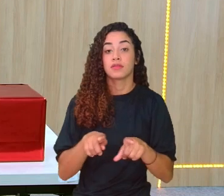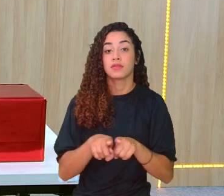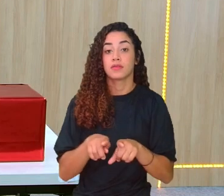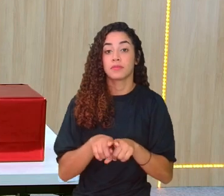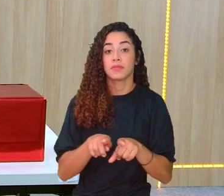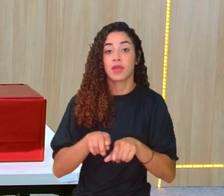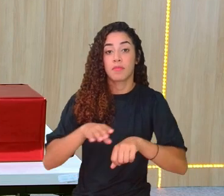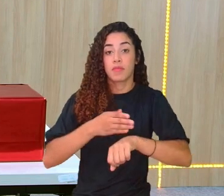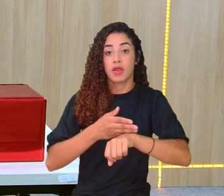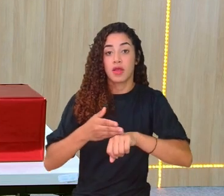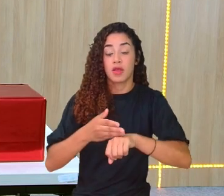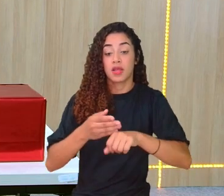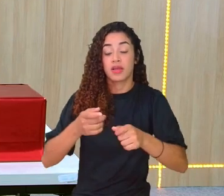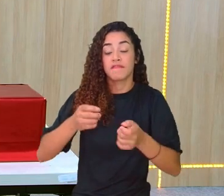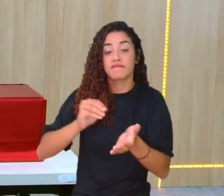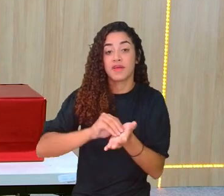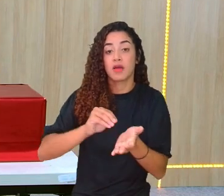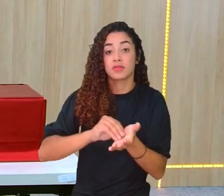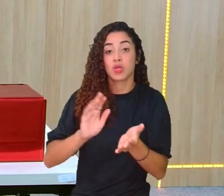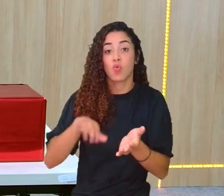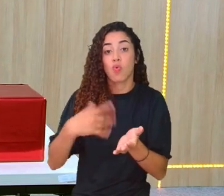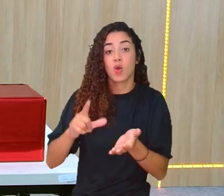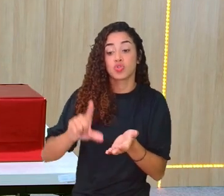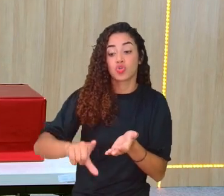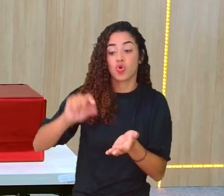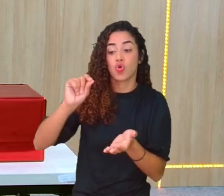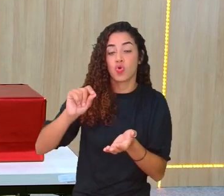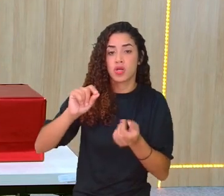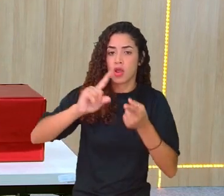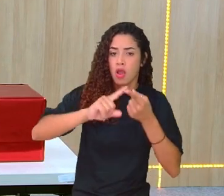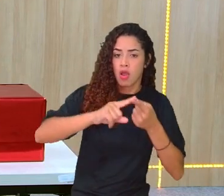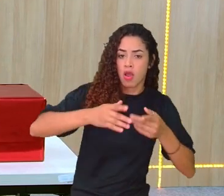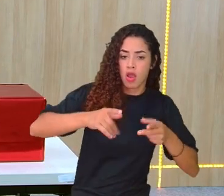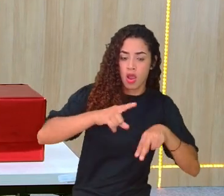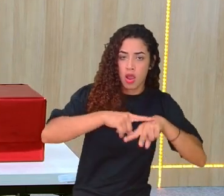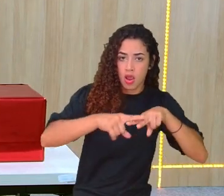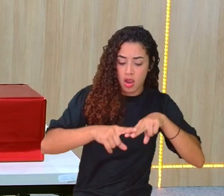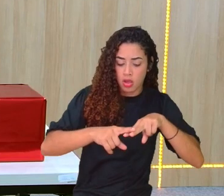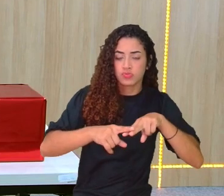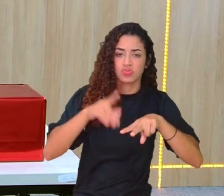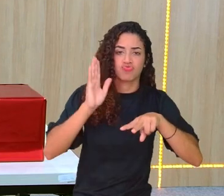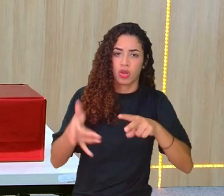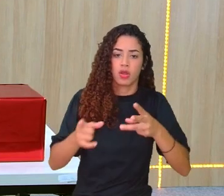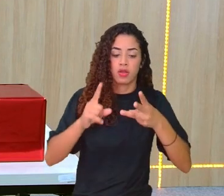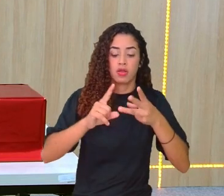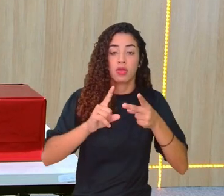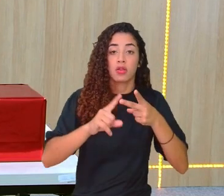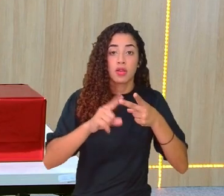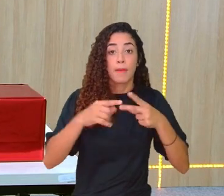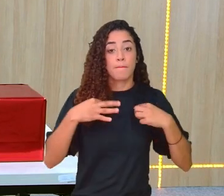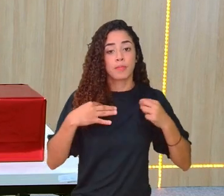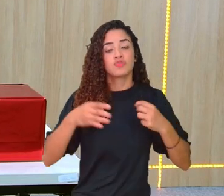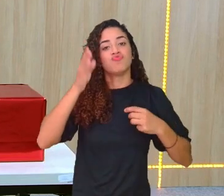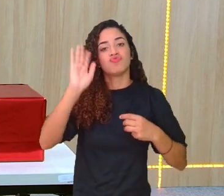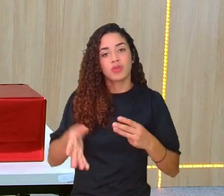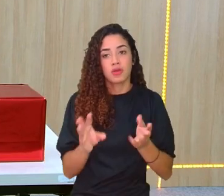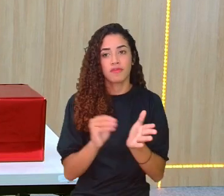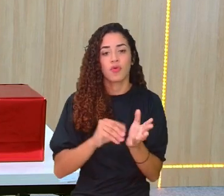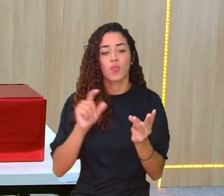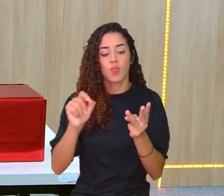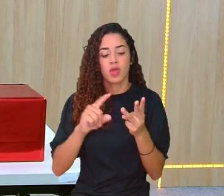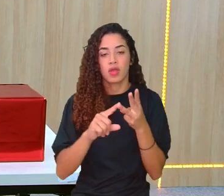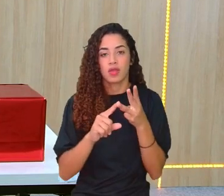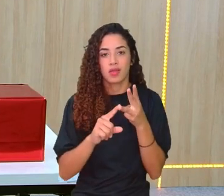escolha. Qual a escolha? Ela já sabe qual é a cor da camisa. A calça ela já sabia que era jeans desde o início. Ela vai escolher entre o